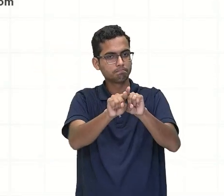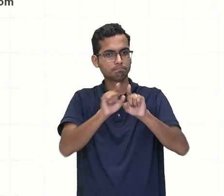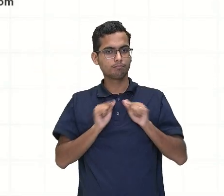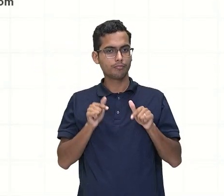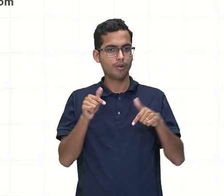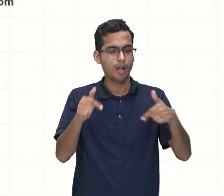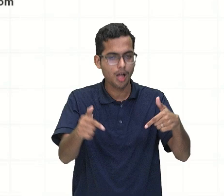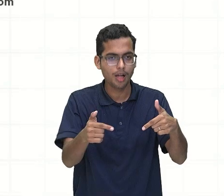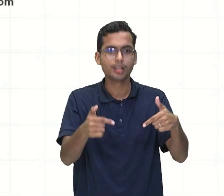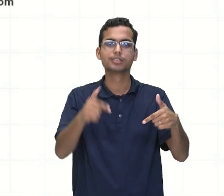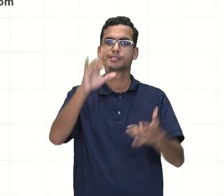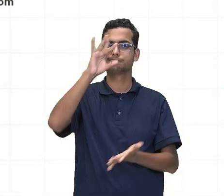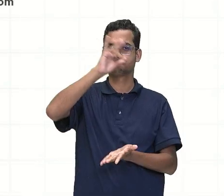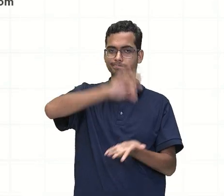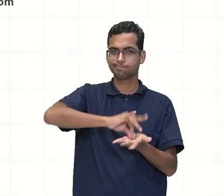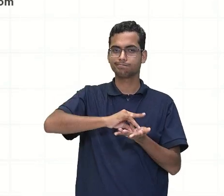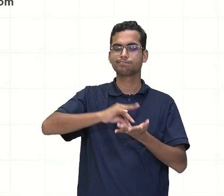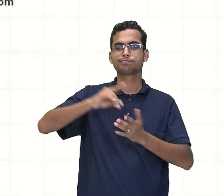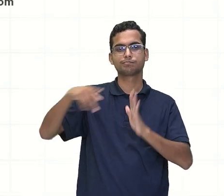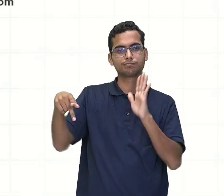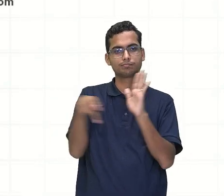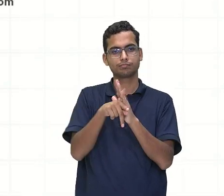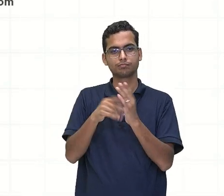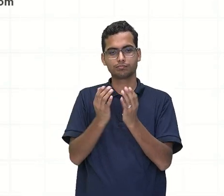A religião,